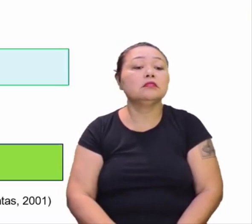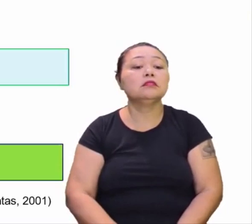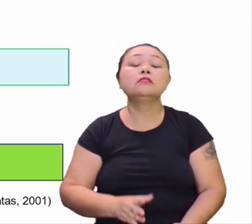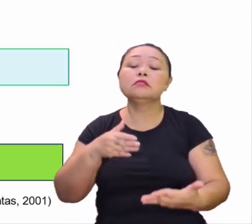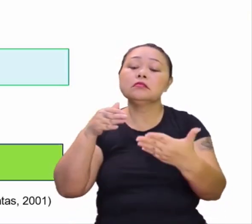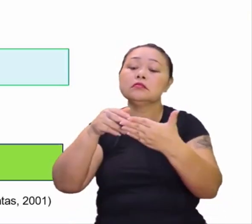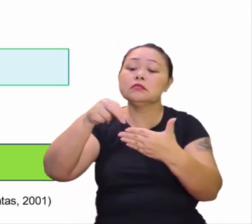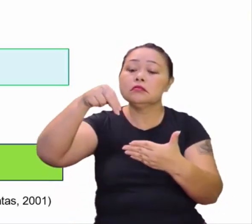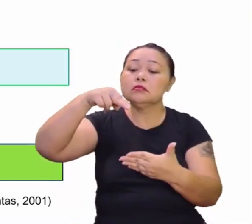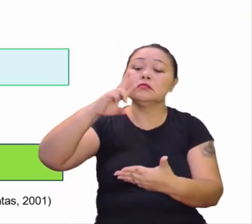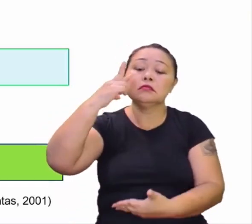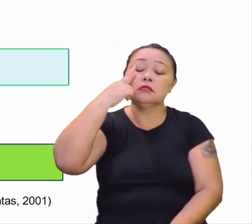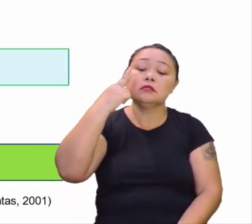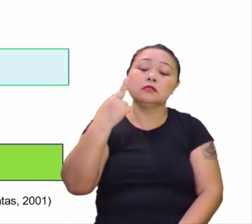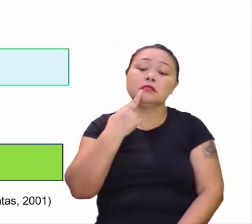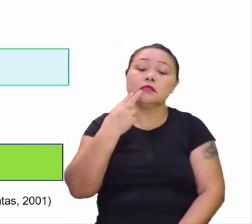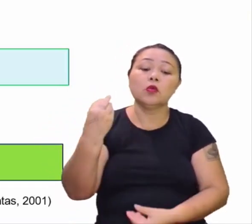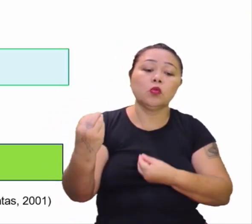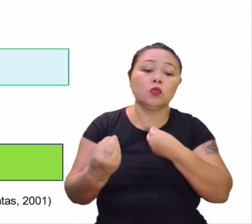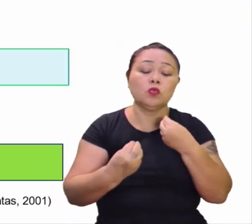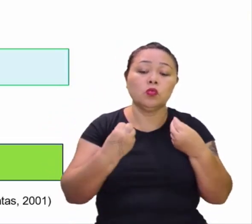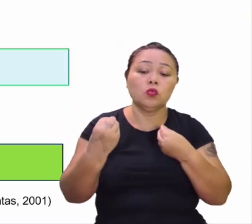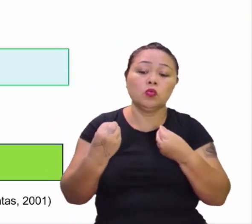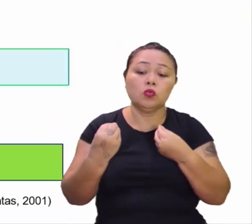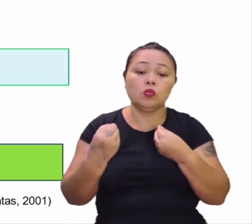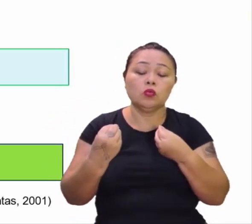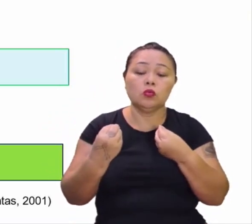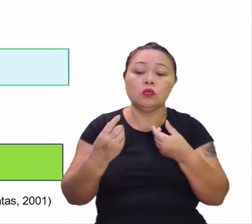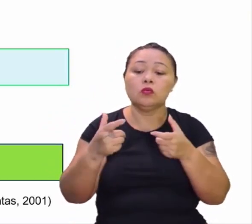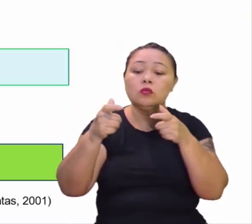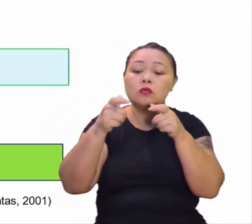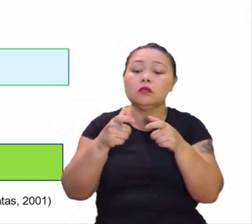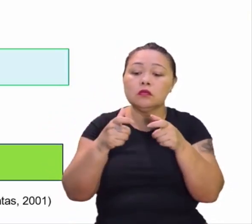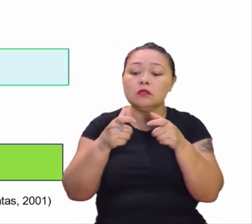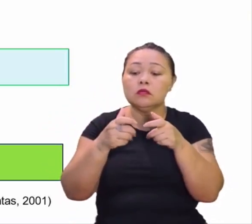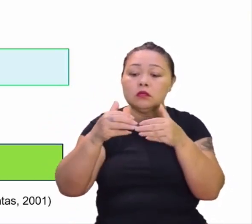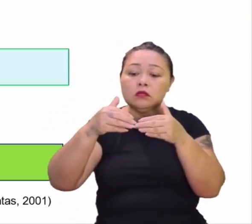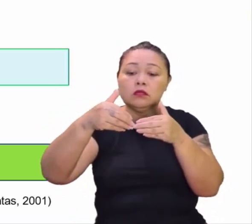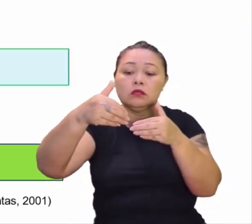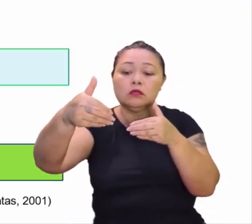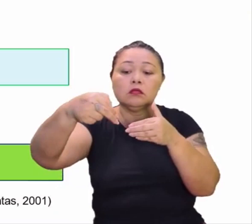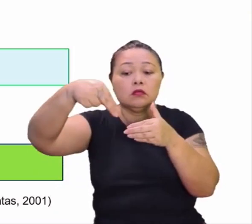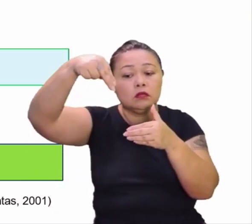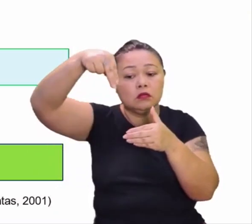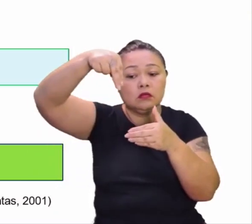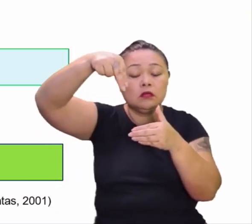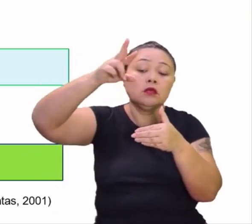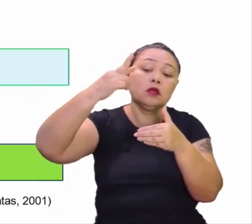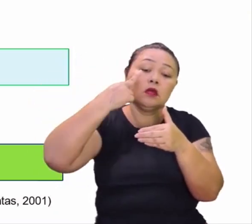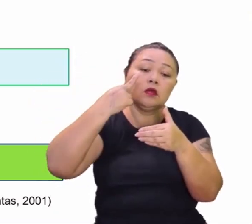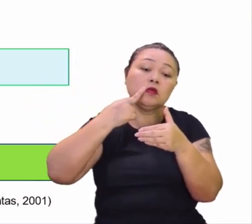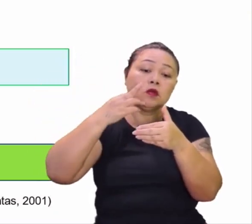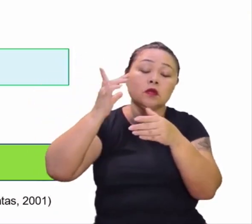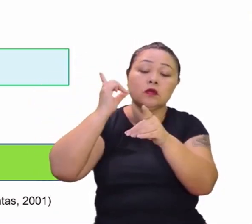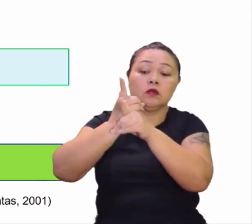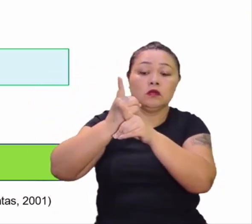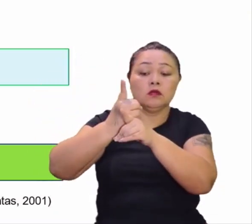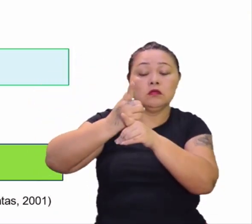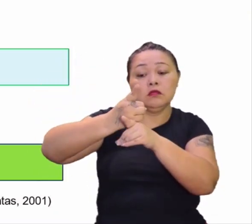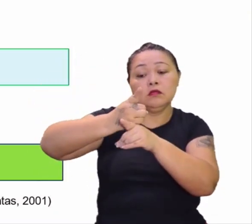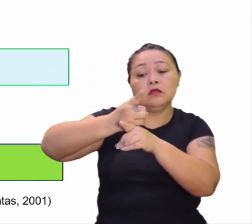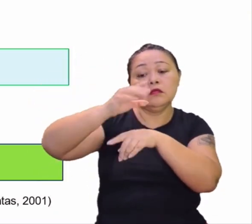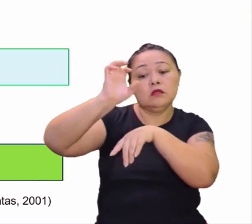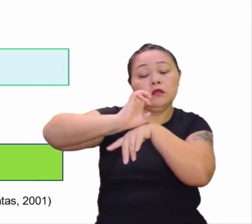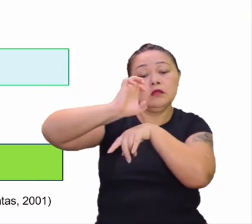E os limites de Rondônia, galera? Como que Rondônia está localizada aí nos seus limites? Ao norte de Rondônia, a gente vai encontrar